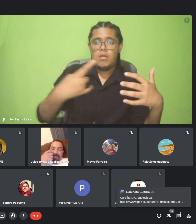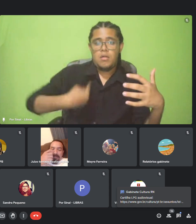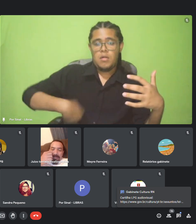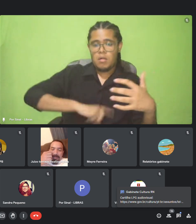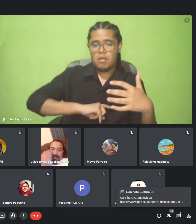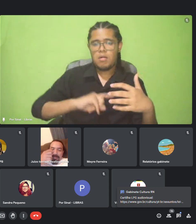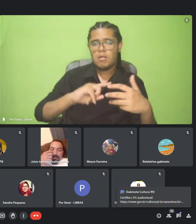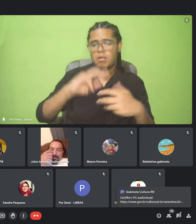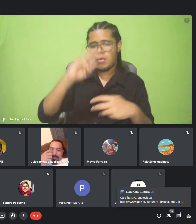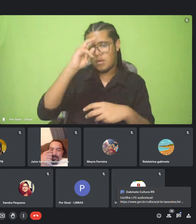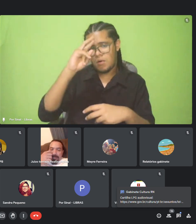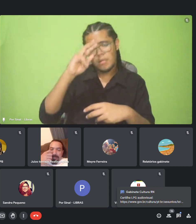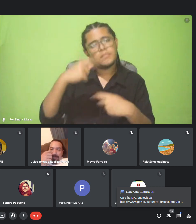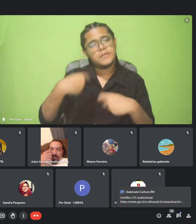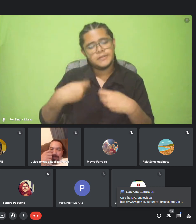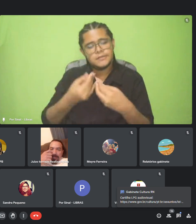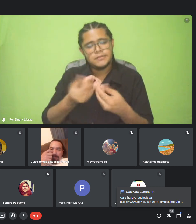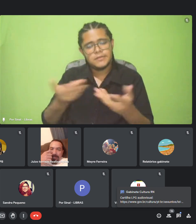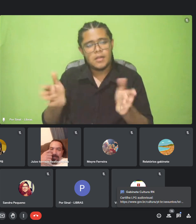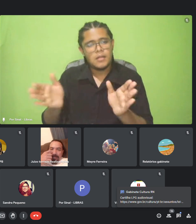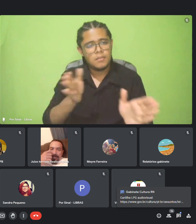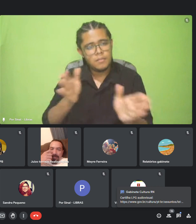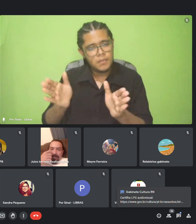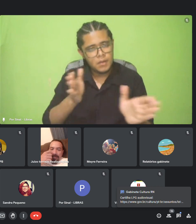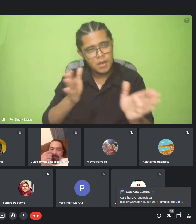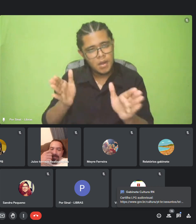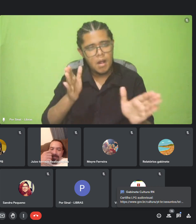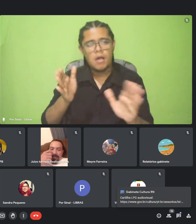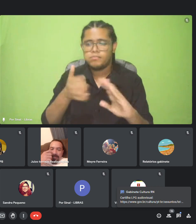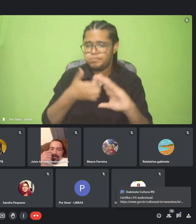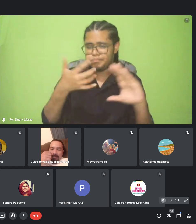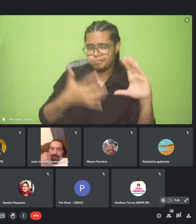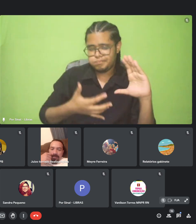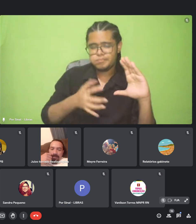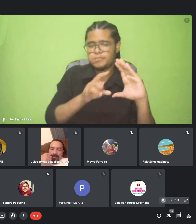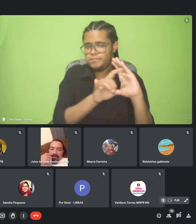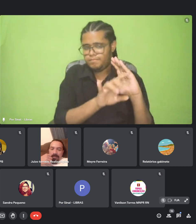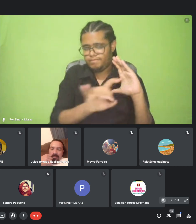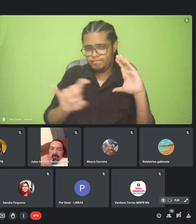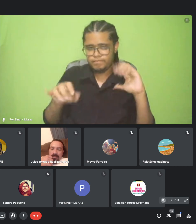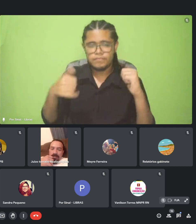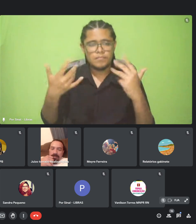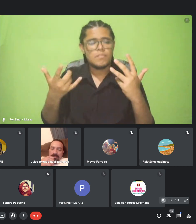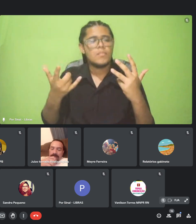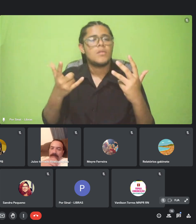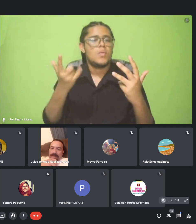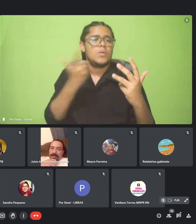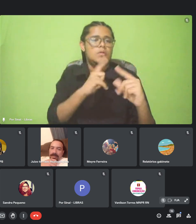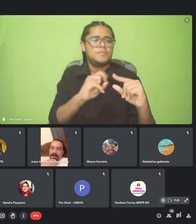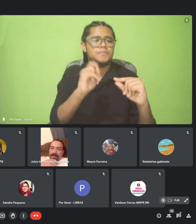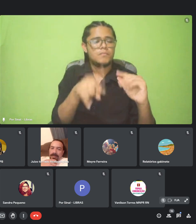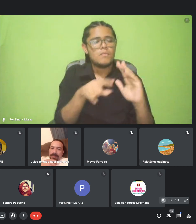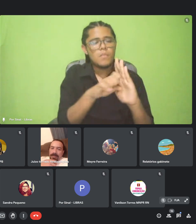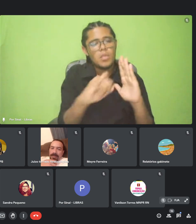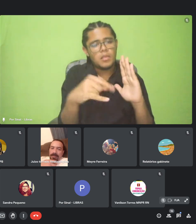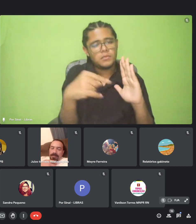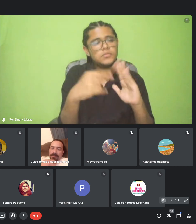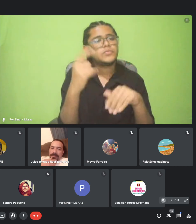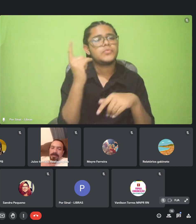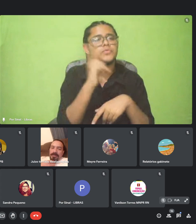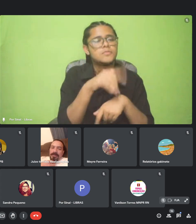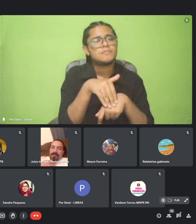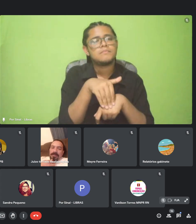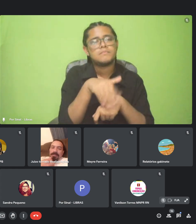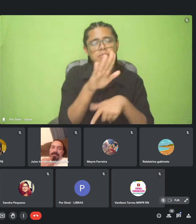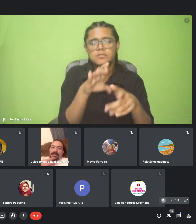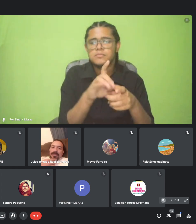ser pensado às suas particularidades, para que os editais saiam os mais democráticos possíveis. Aí,